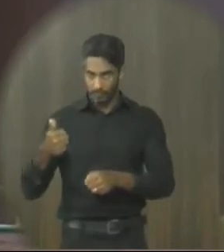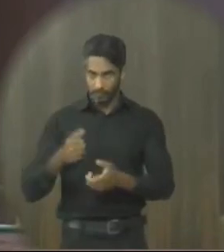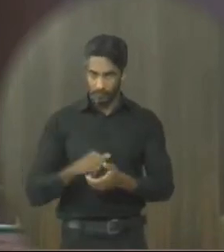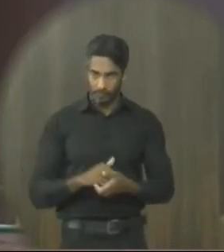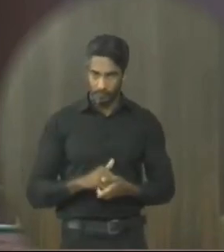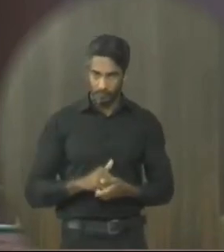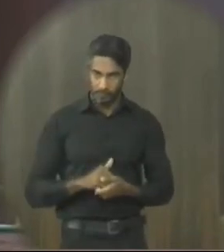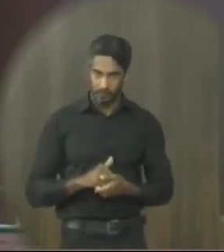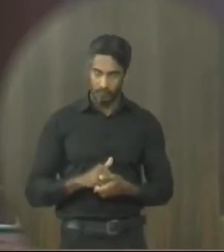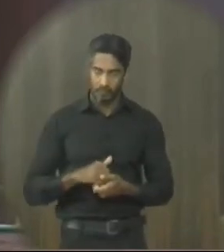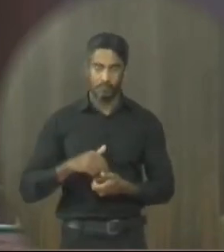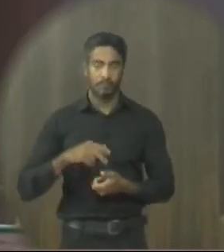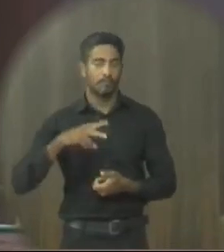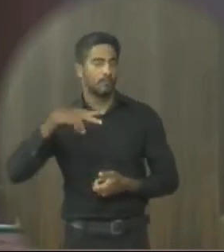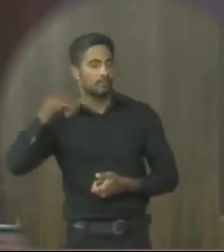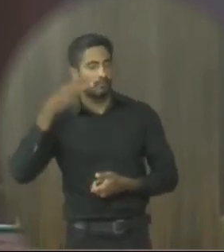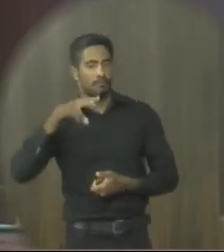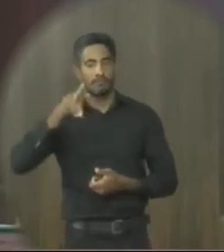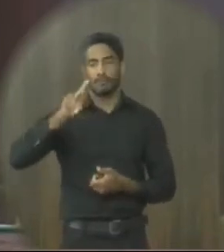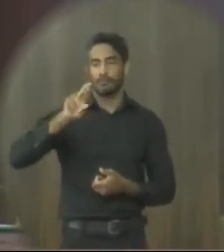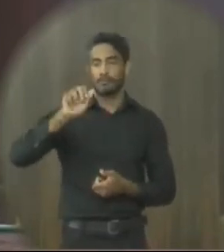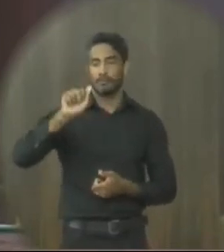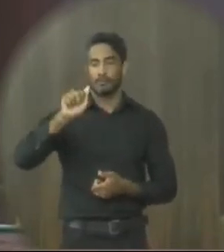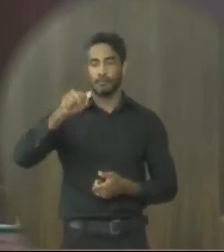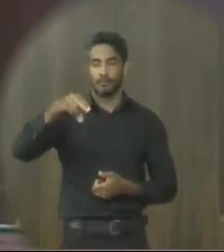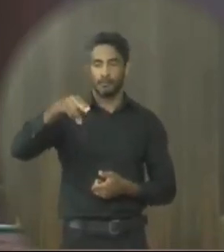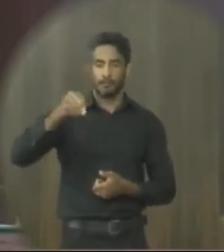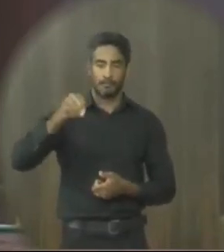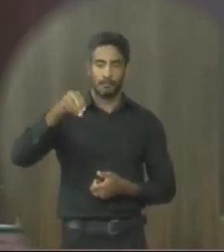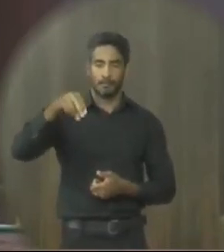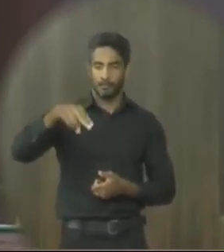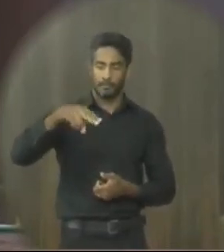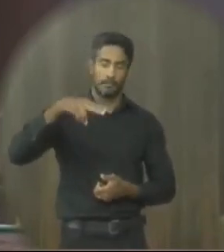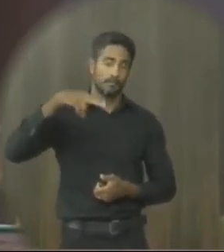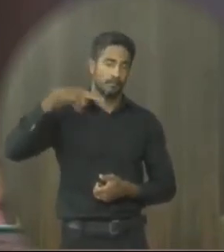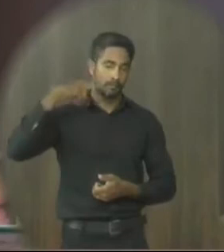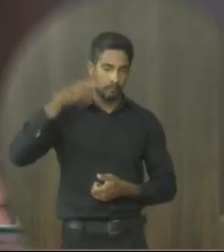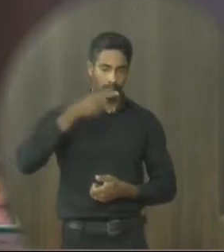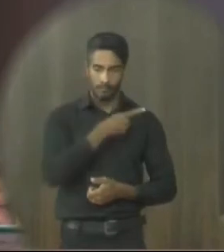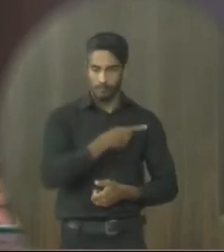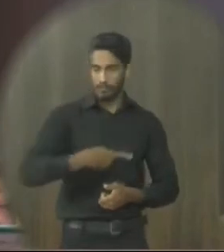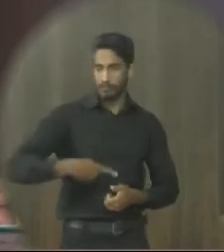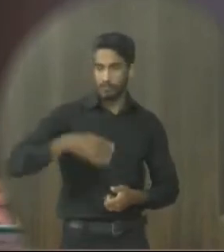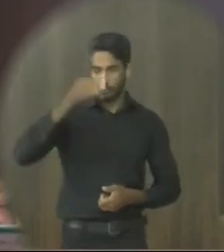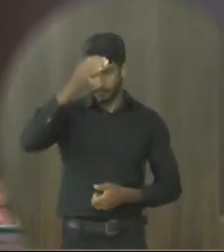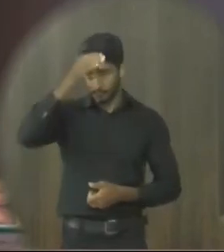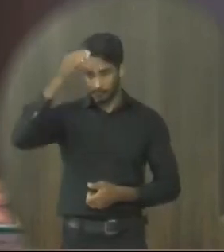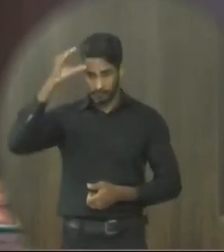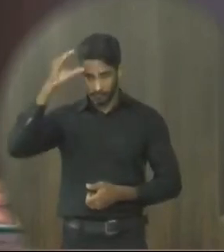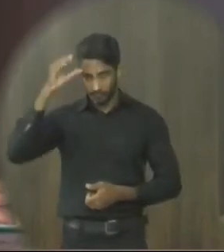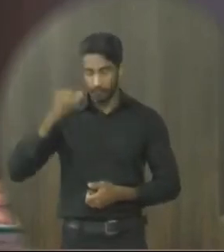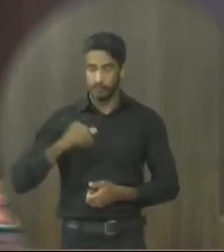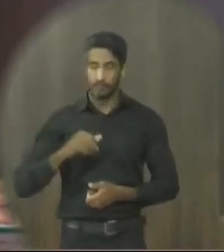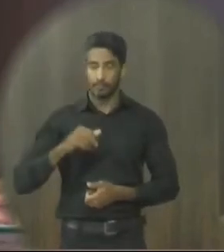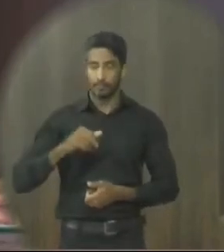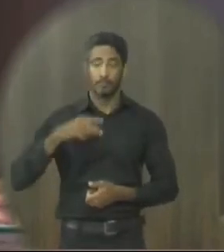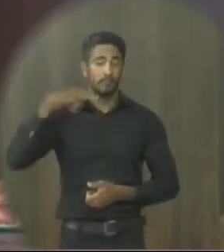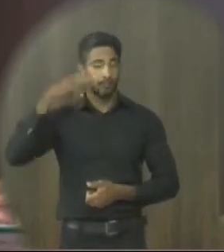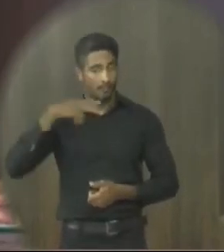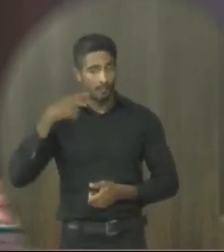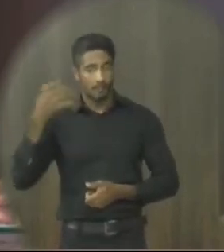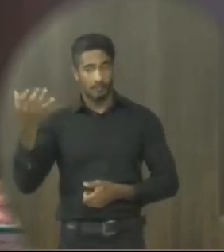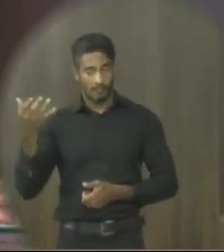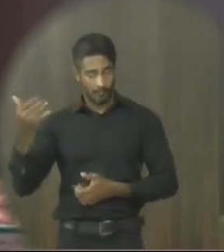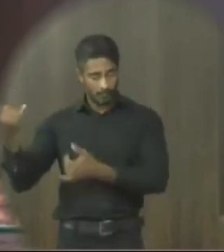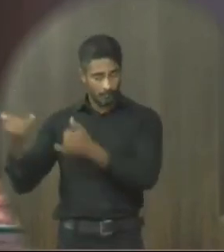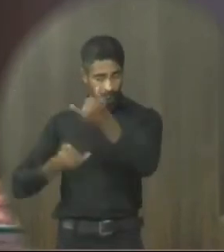081/2022. Senhor Ramon Alexandre Araújo, presidente da Câmara Municipal de Janaúba, o vereador que está se inscrito, requer que, após